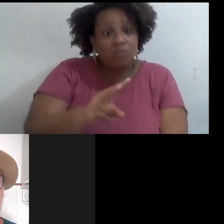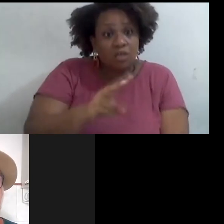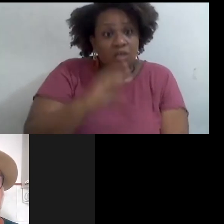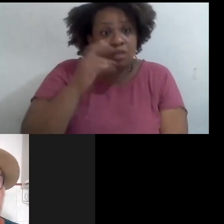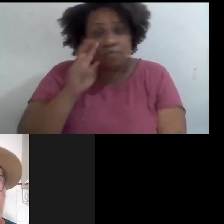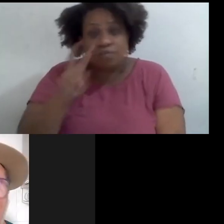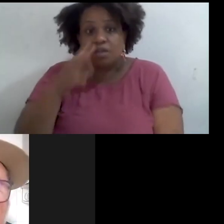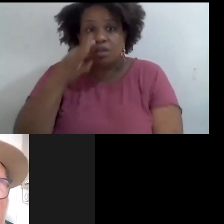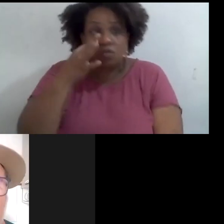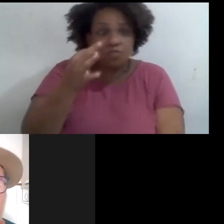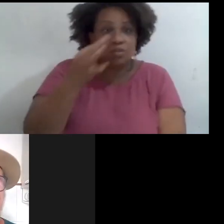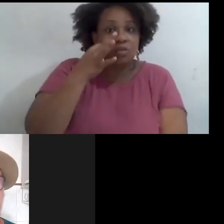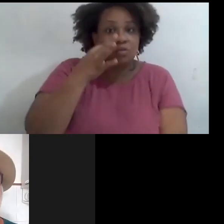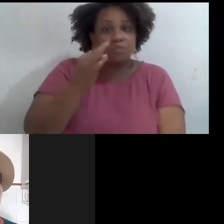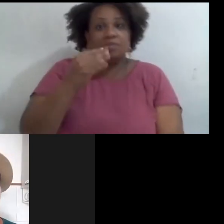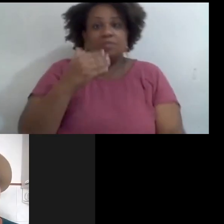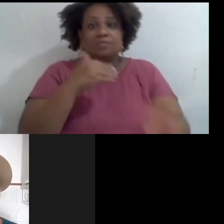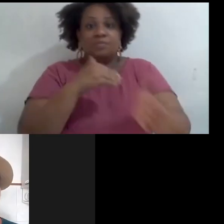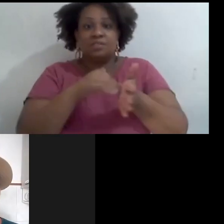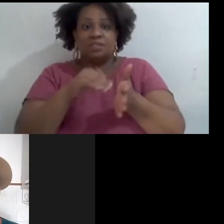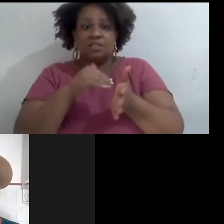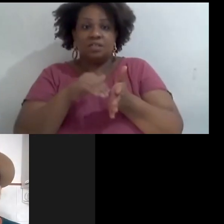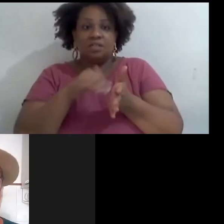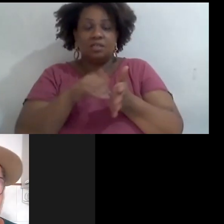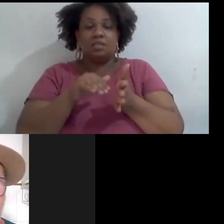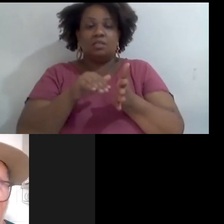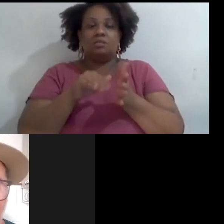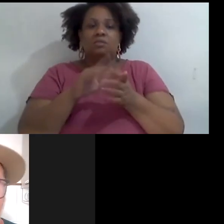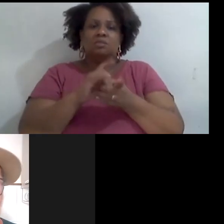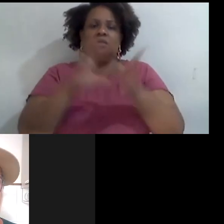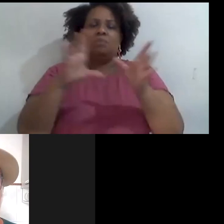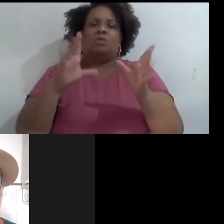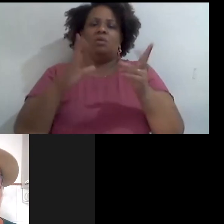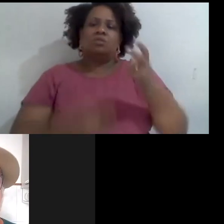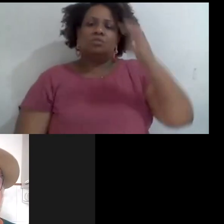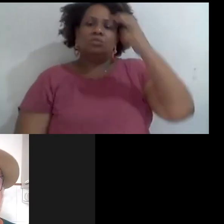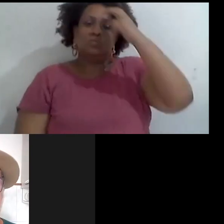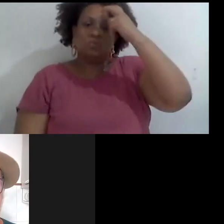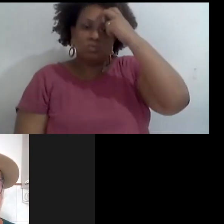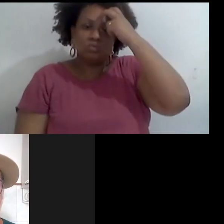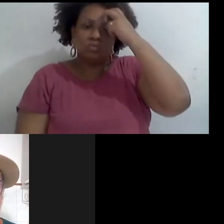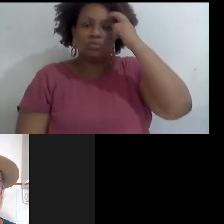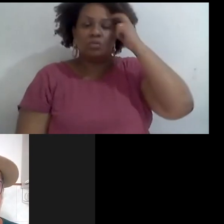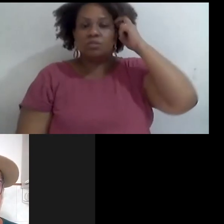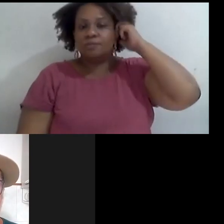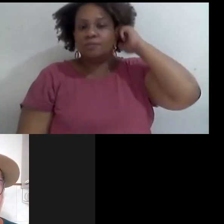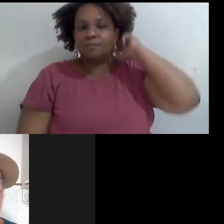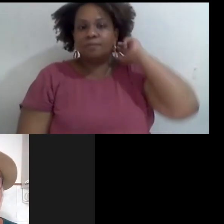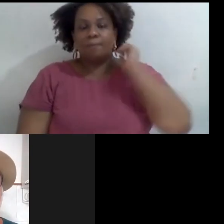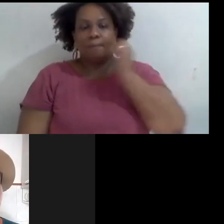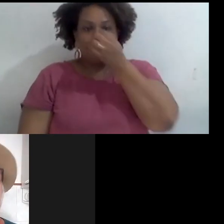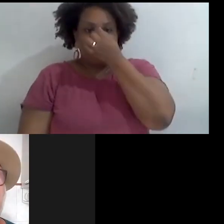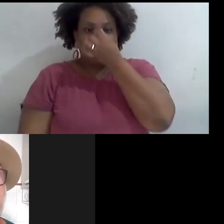secretaria, democratizando essa cultura de uma forma mais,